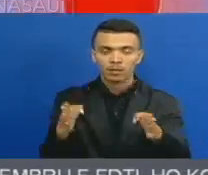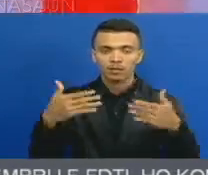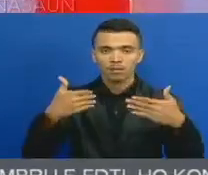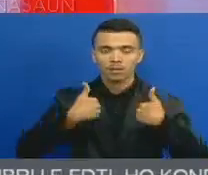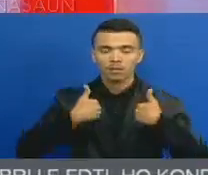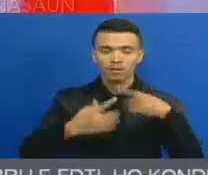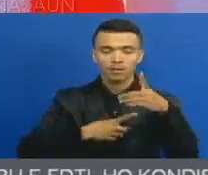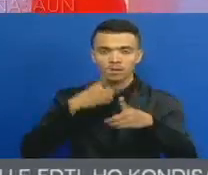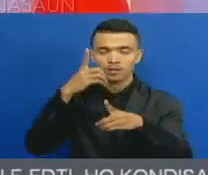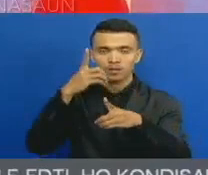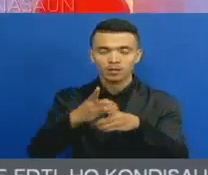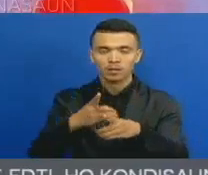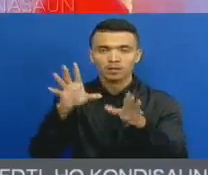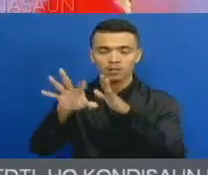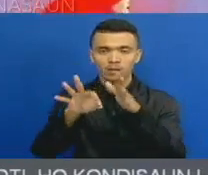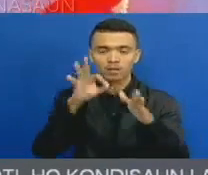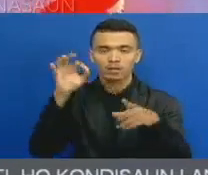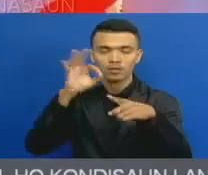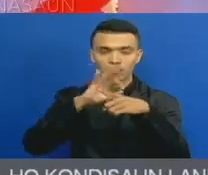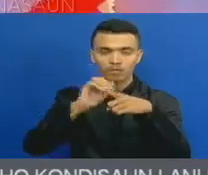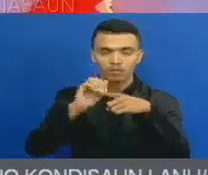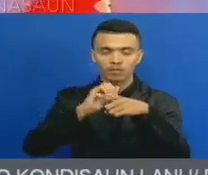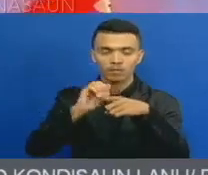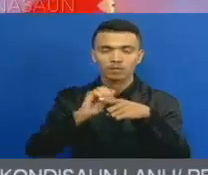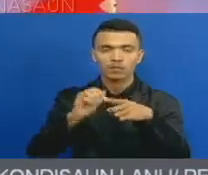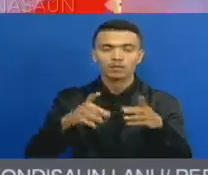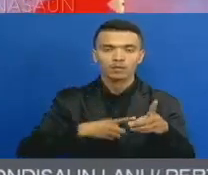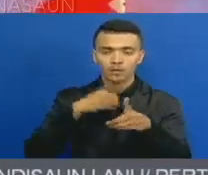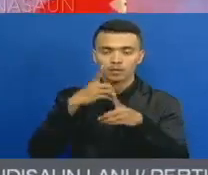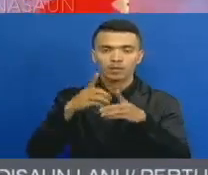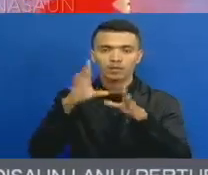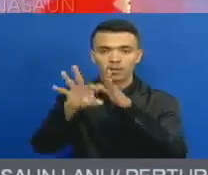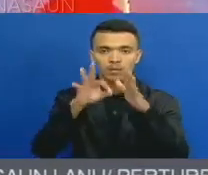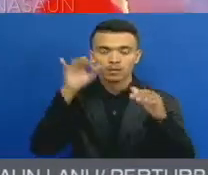para vencimento, direito retam treinamento, direito retam informação,